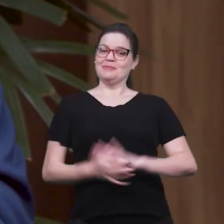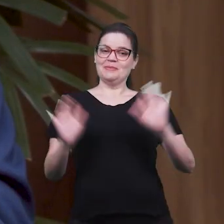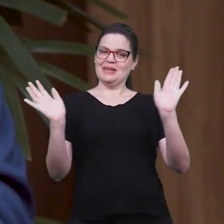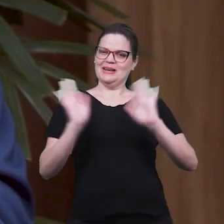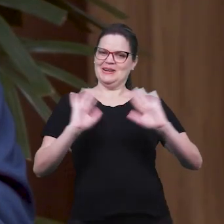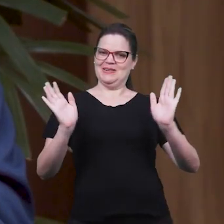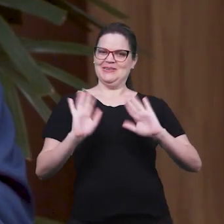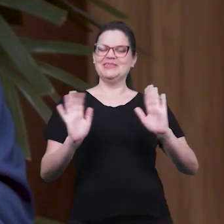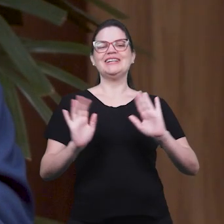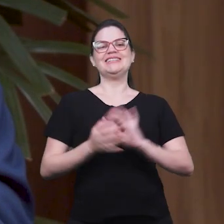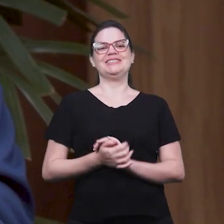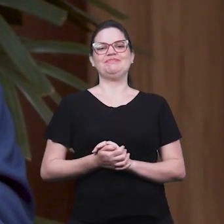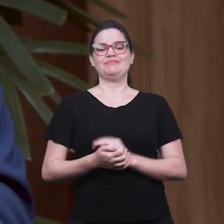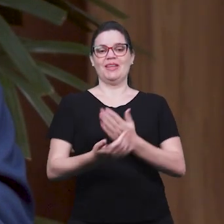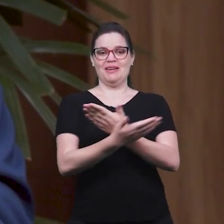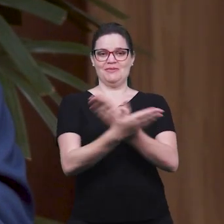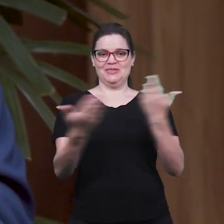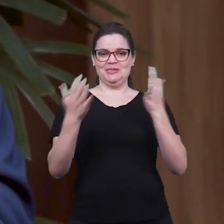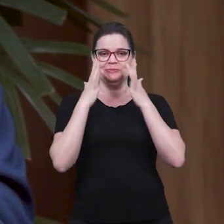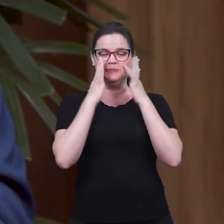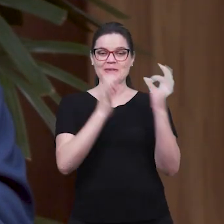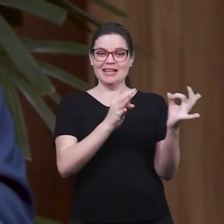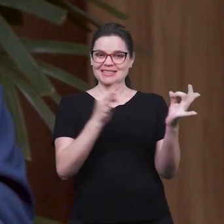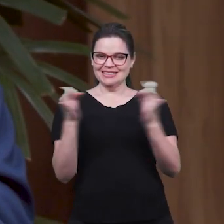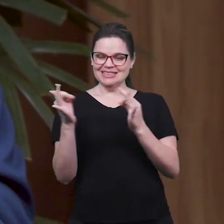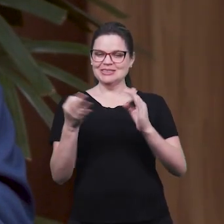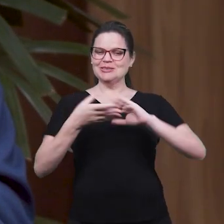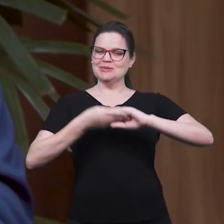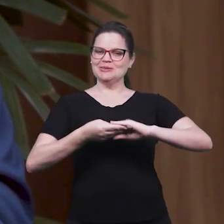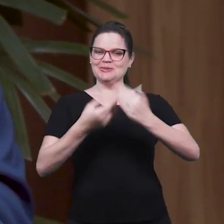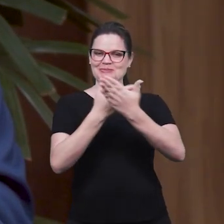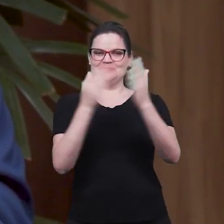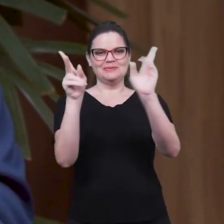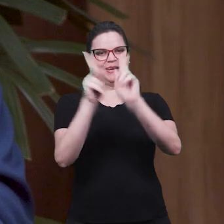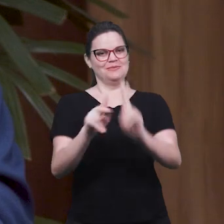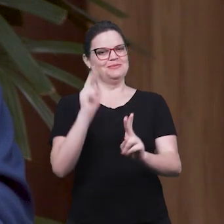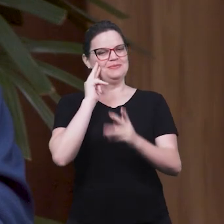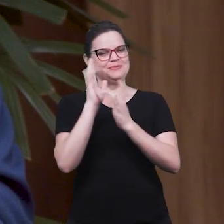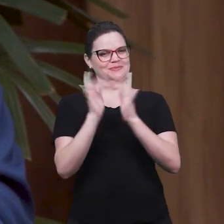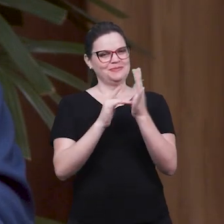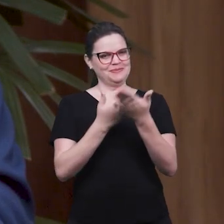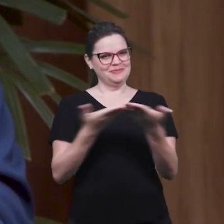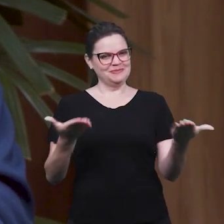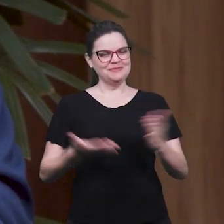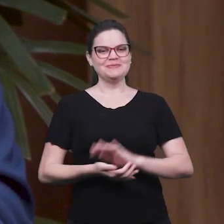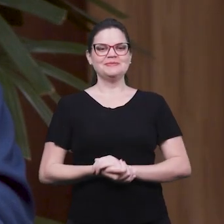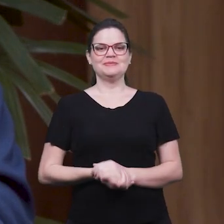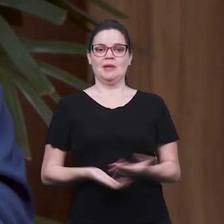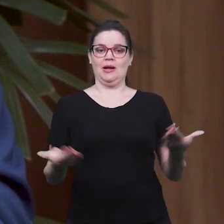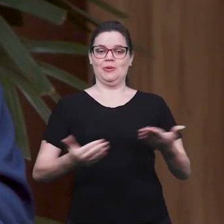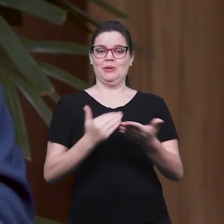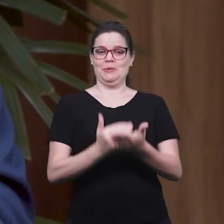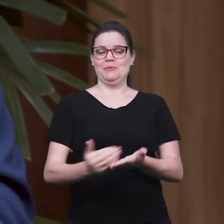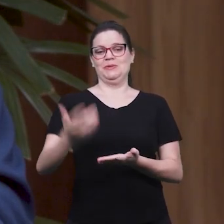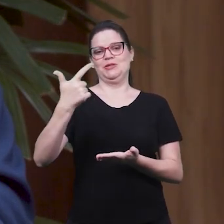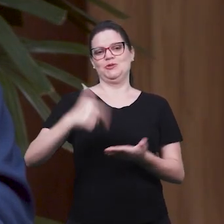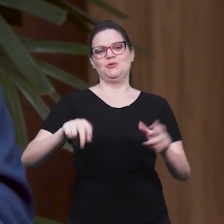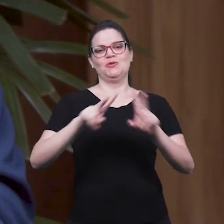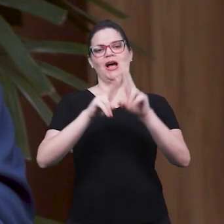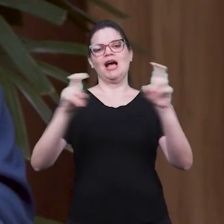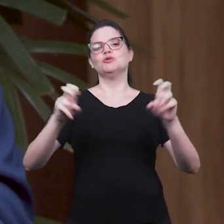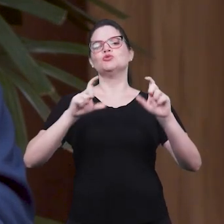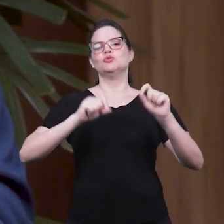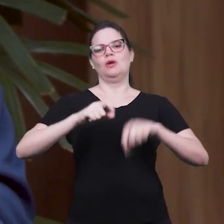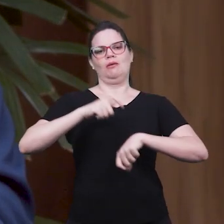Olá, nós cumprimentamos a você que nos assiste com a paz do Senhor Jesus. Este é mais um programa